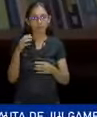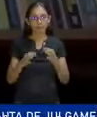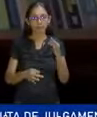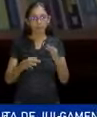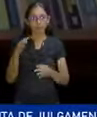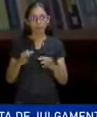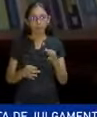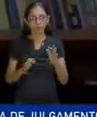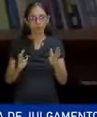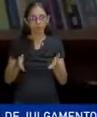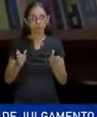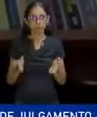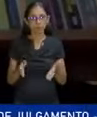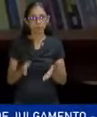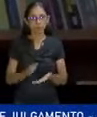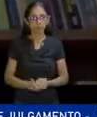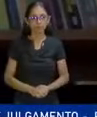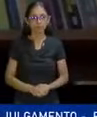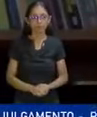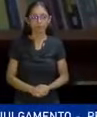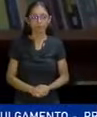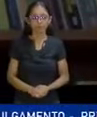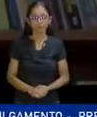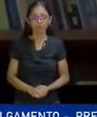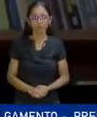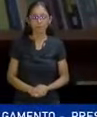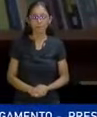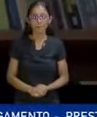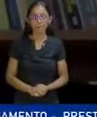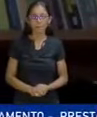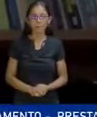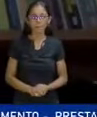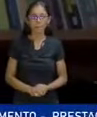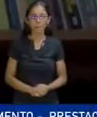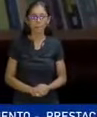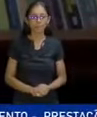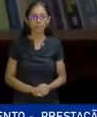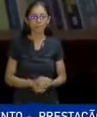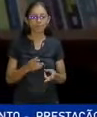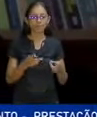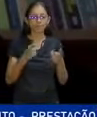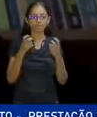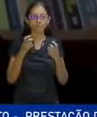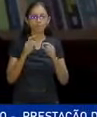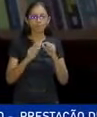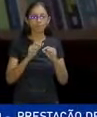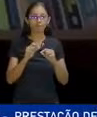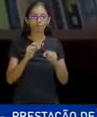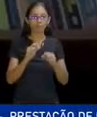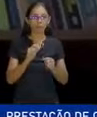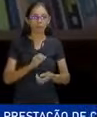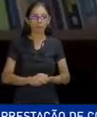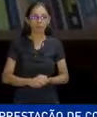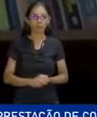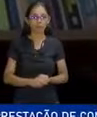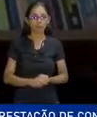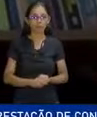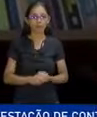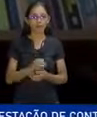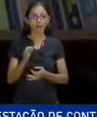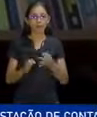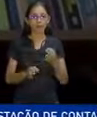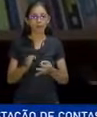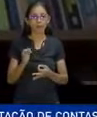parte dessa corte. E verifiquei que, em todos os julgamentos,